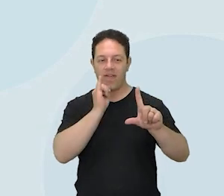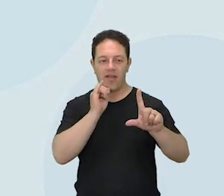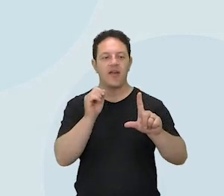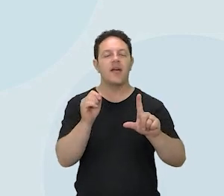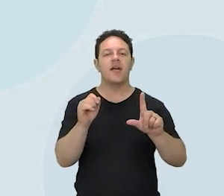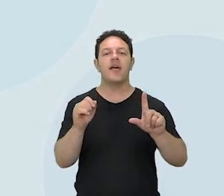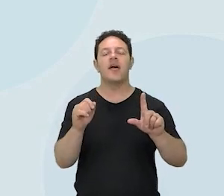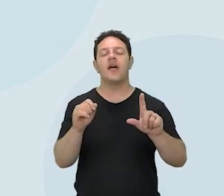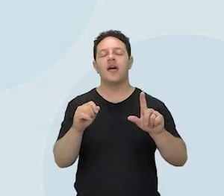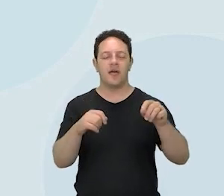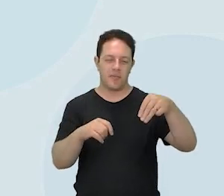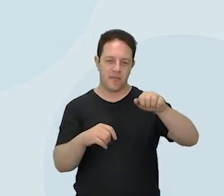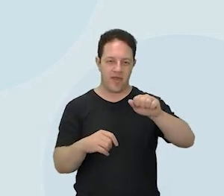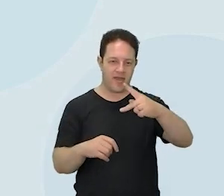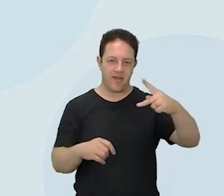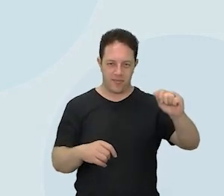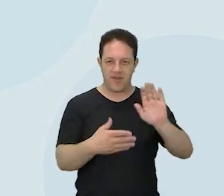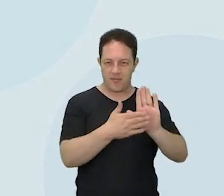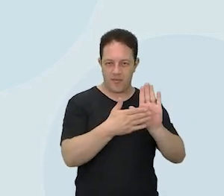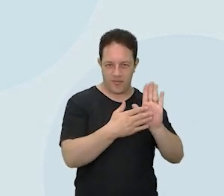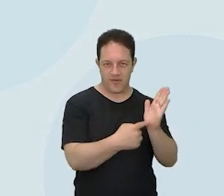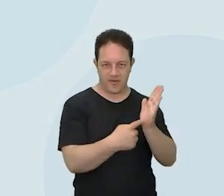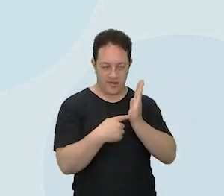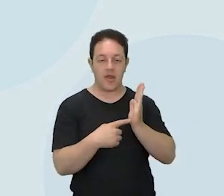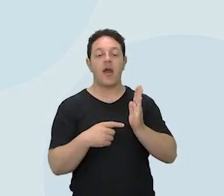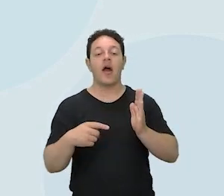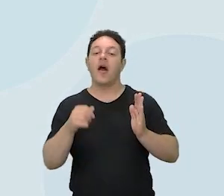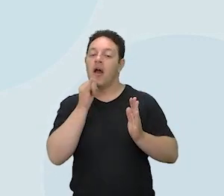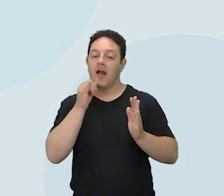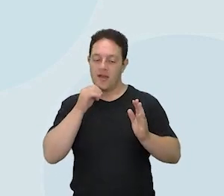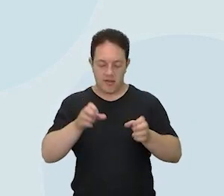proposto no mapa, onde na cartolina,